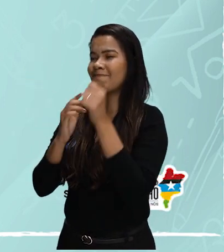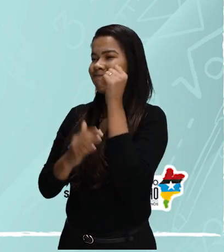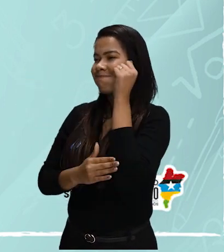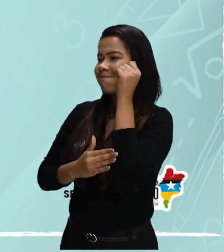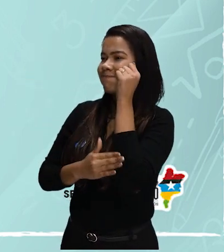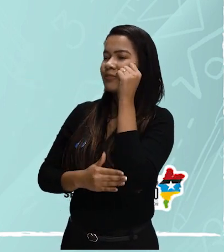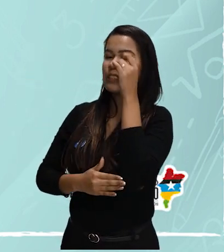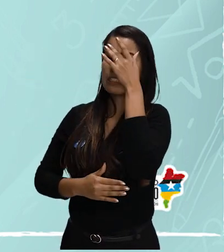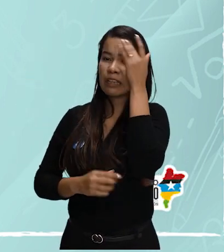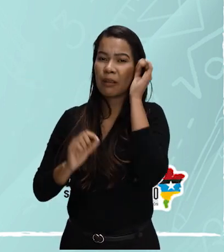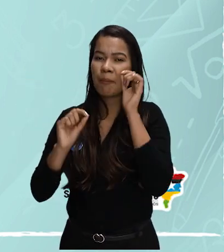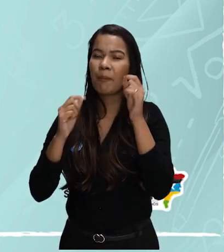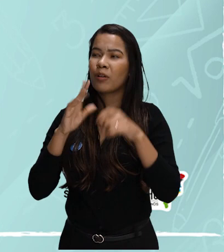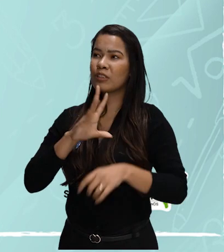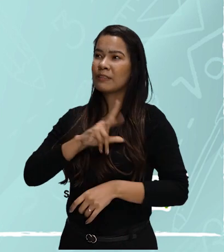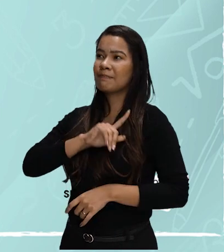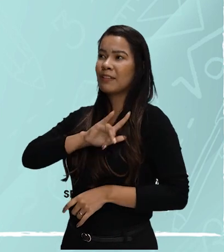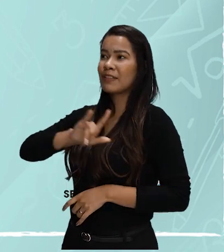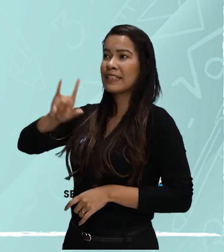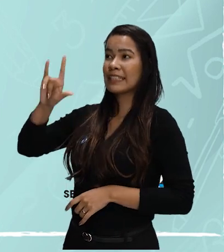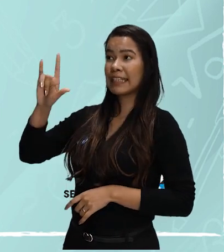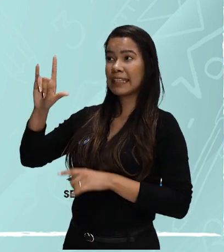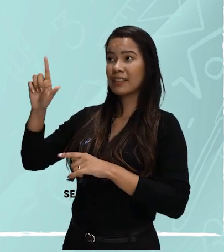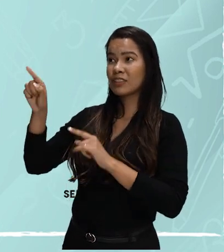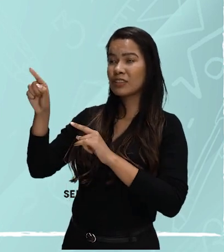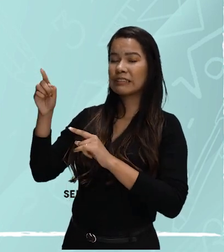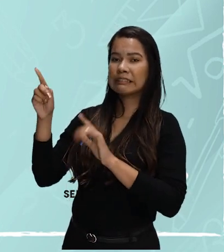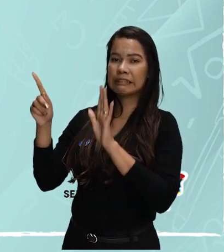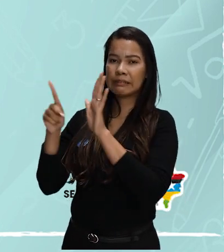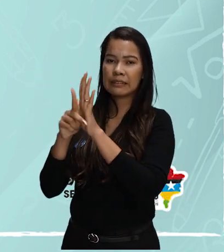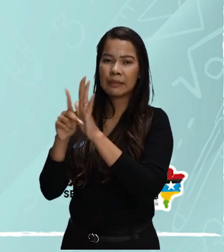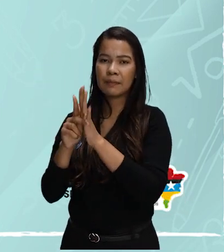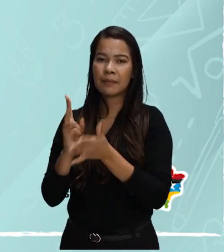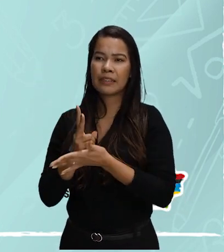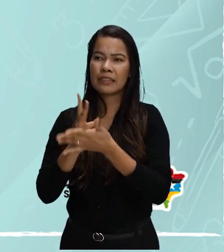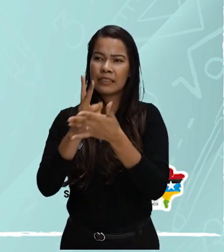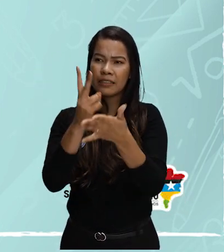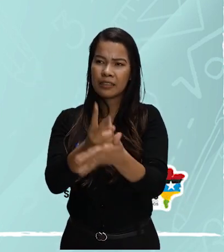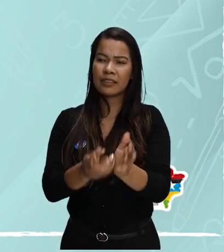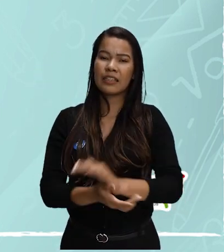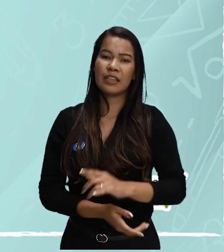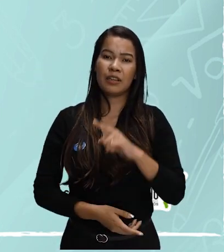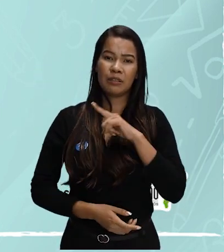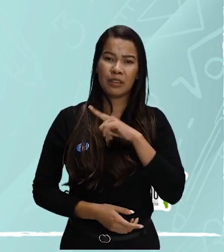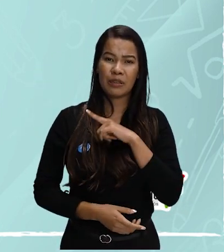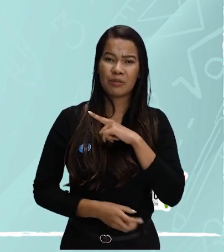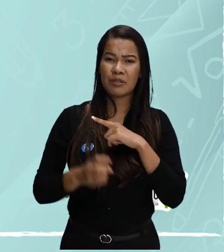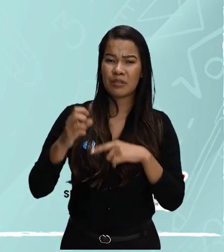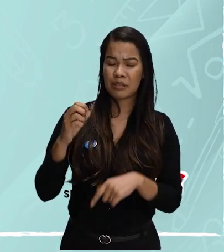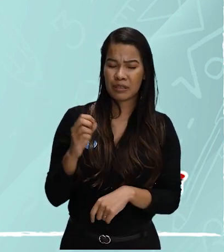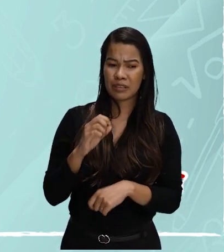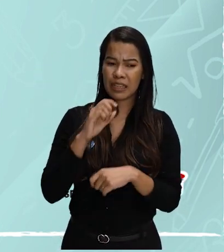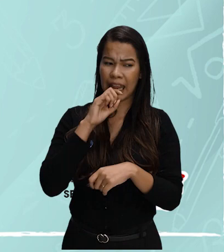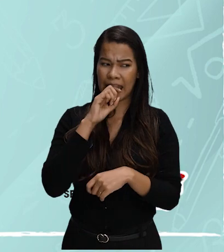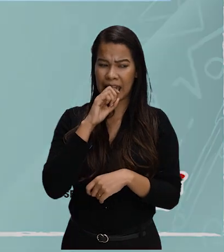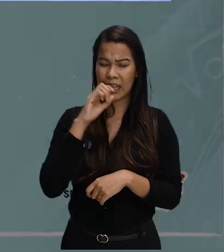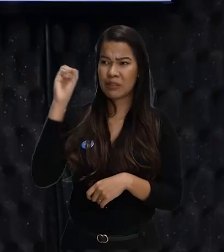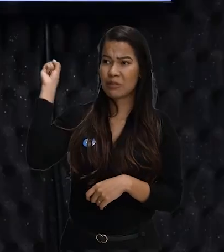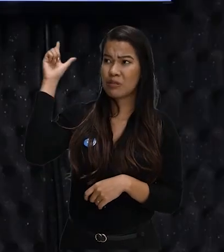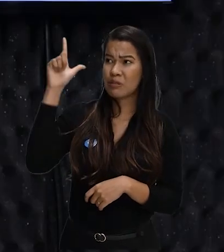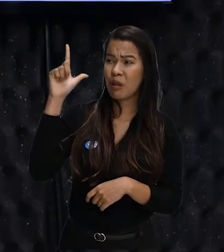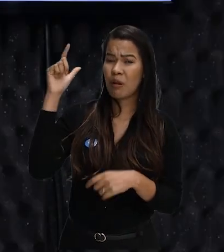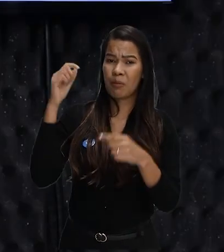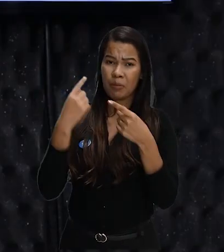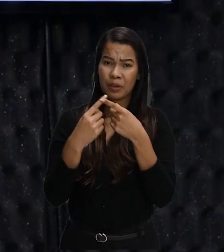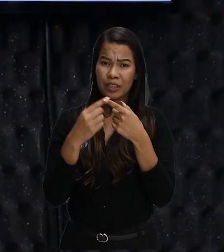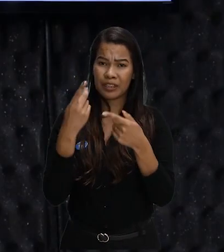você, quem pode ter você para sempre. Eu tenho ciúme do sol, porque o sol te aquece. E eu não